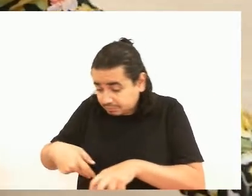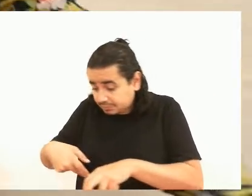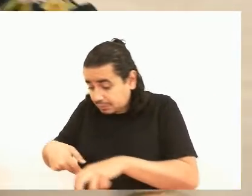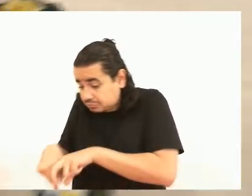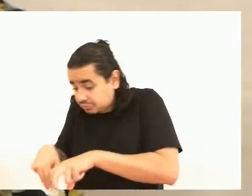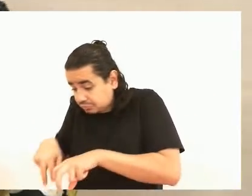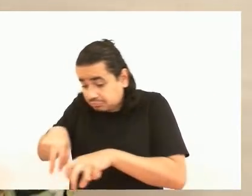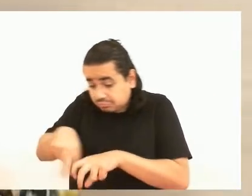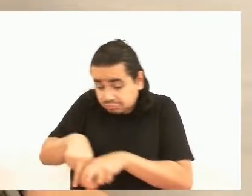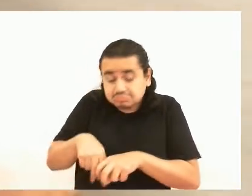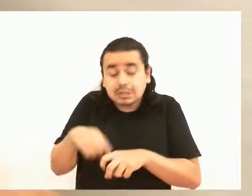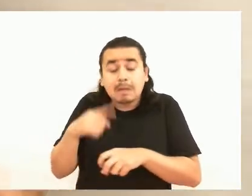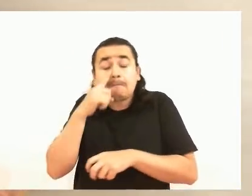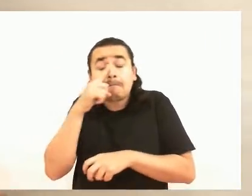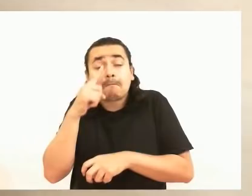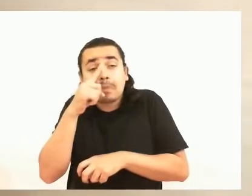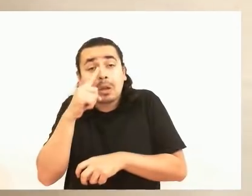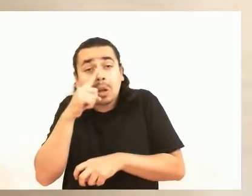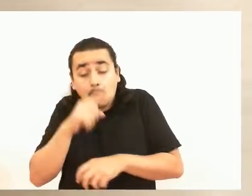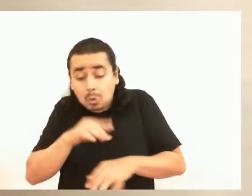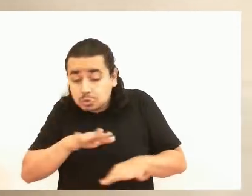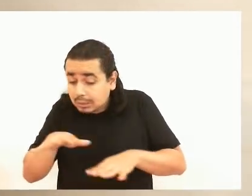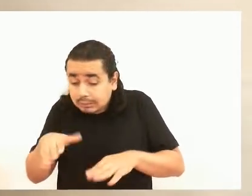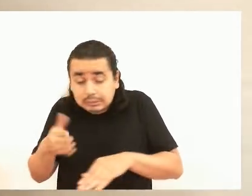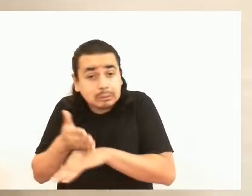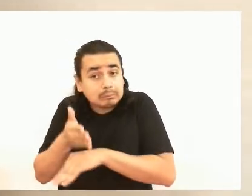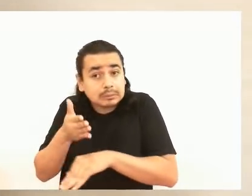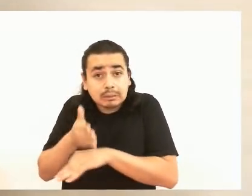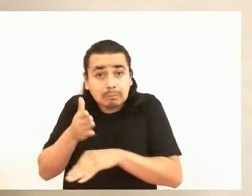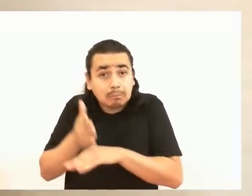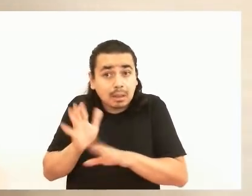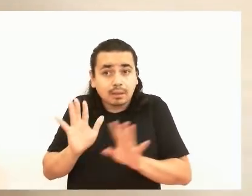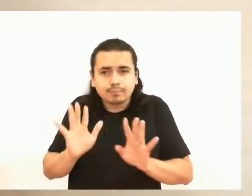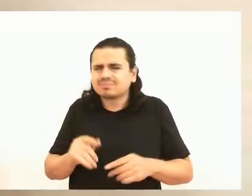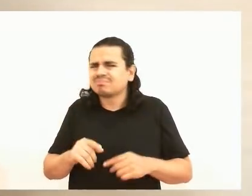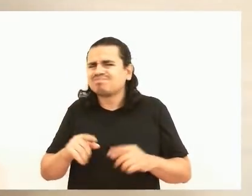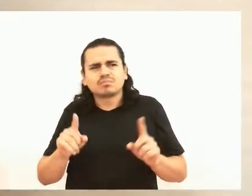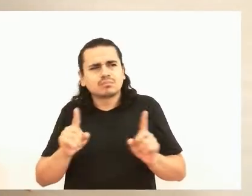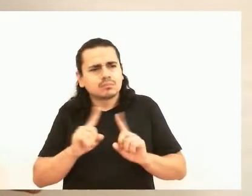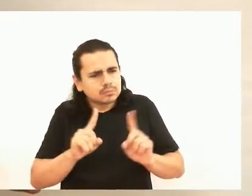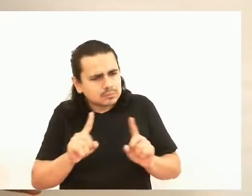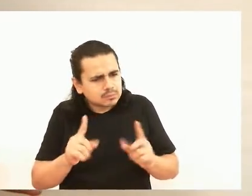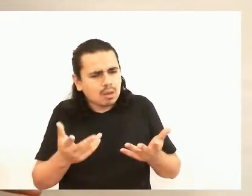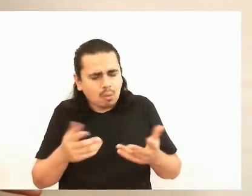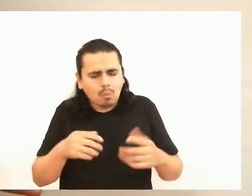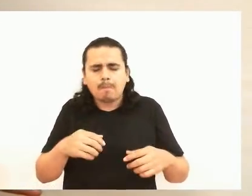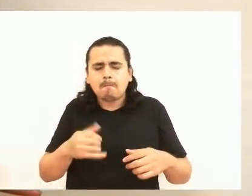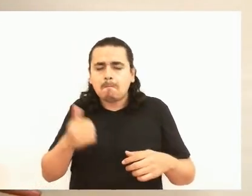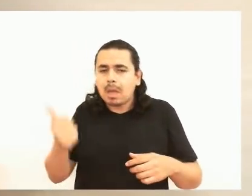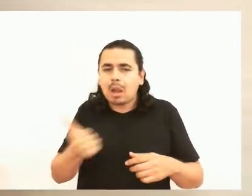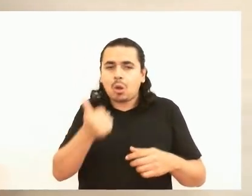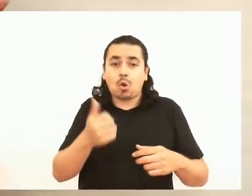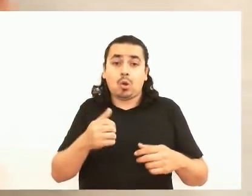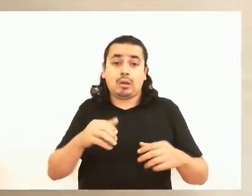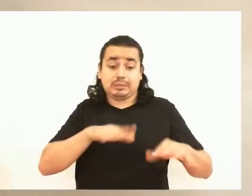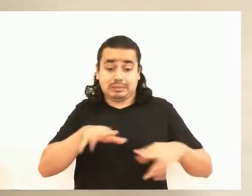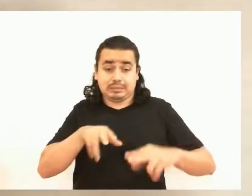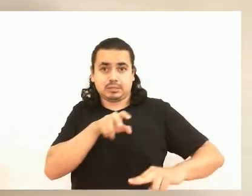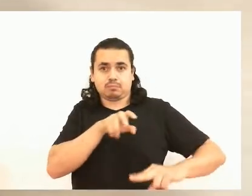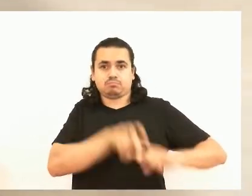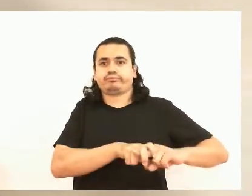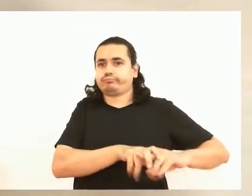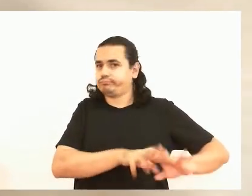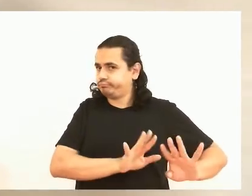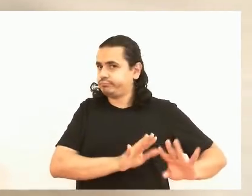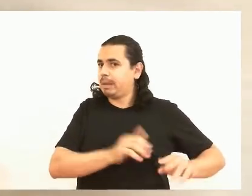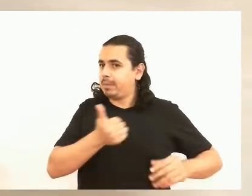vai furar o olho nessa ponta e o joelho não é seguro que ela fique parada agora ser um